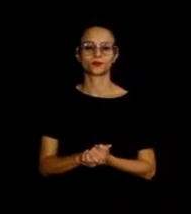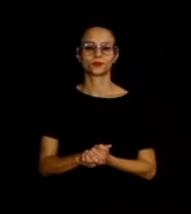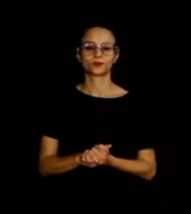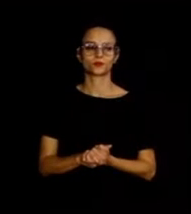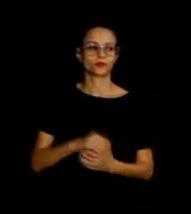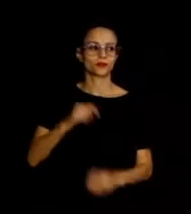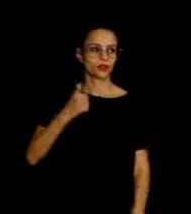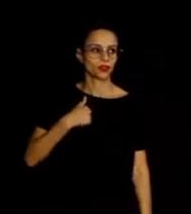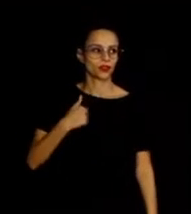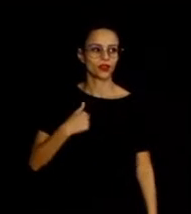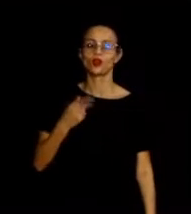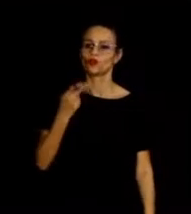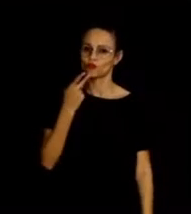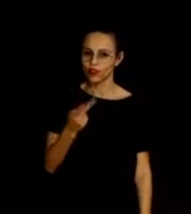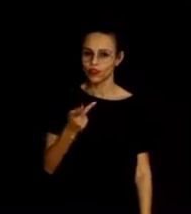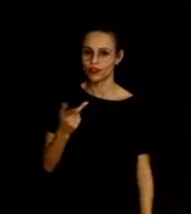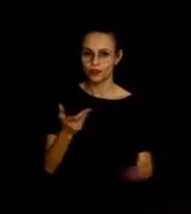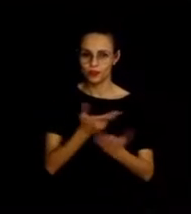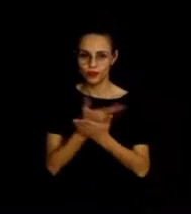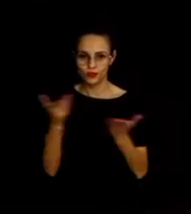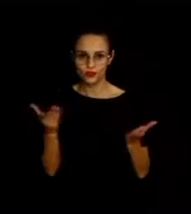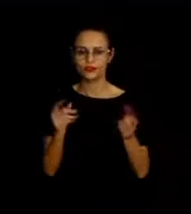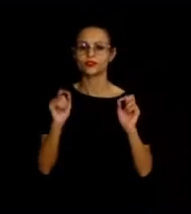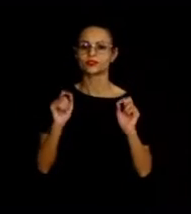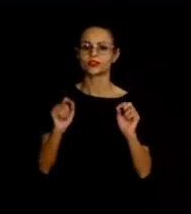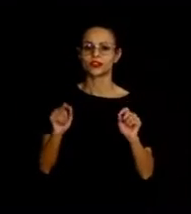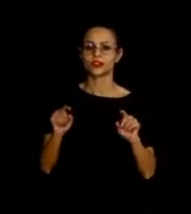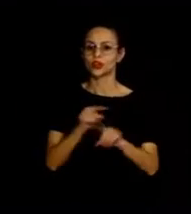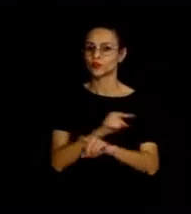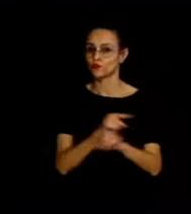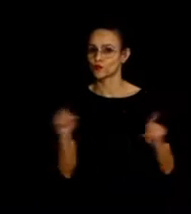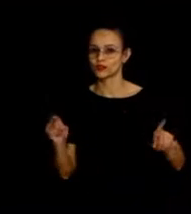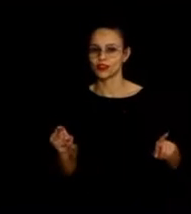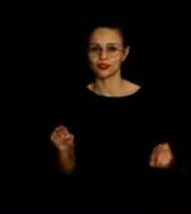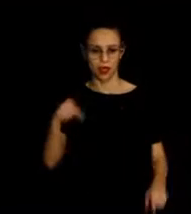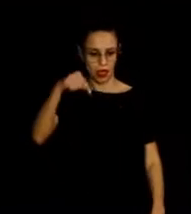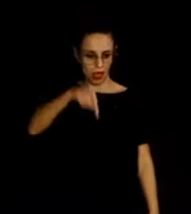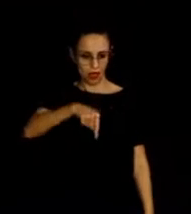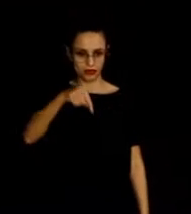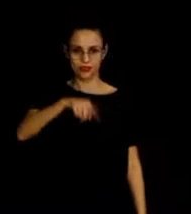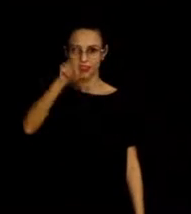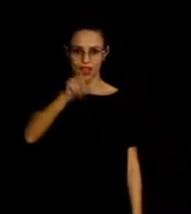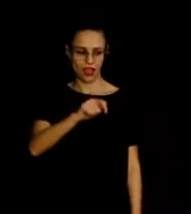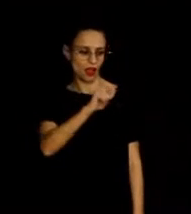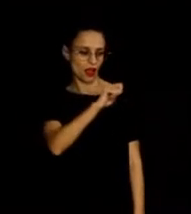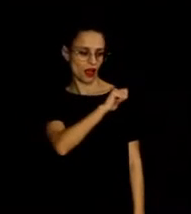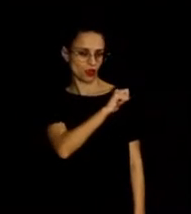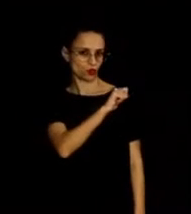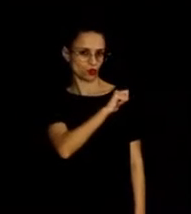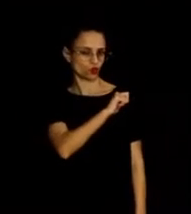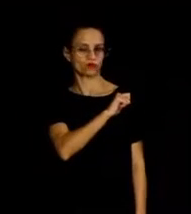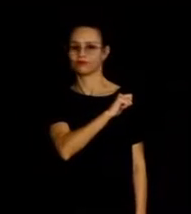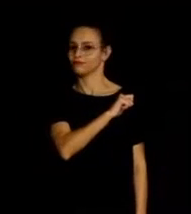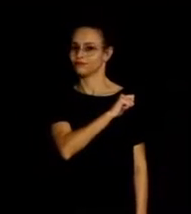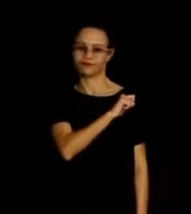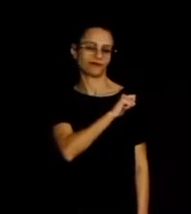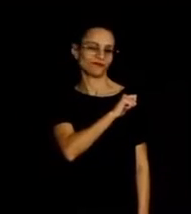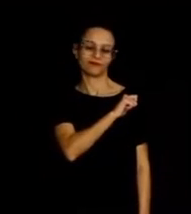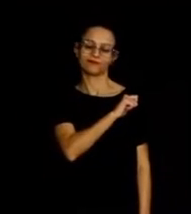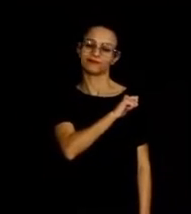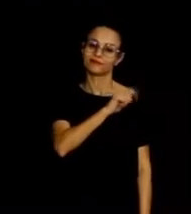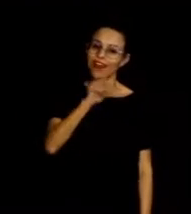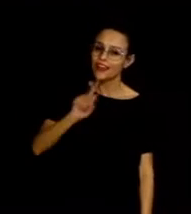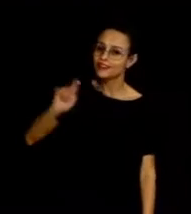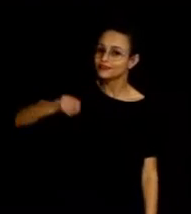e eu falei para vocês que vocês não serão aqui dentro alunos não serão alunos